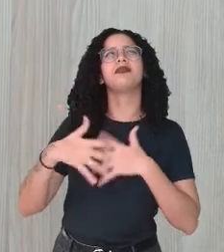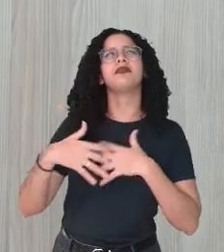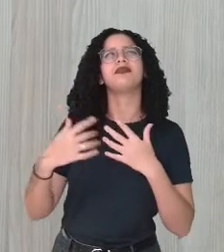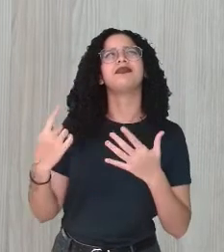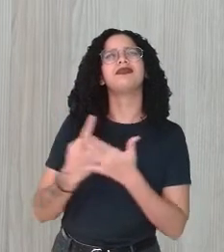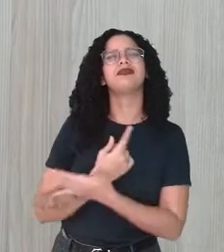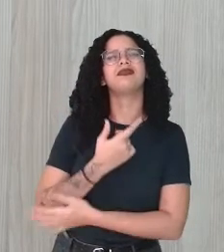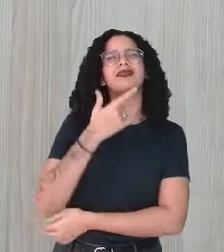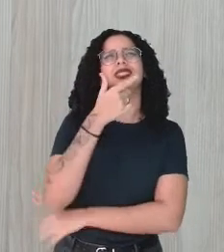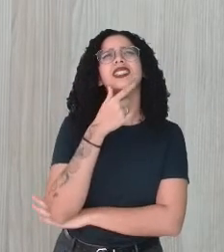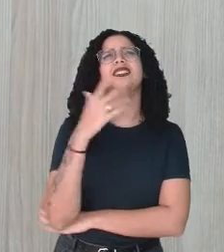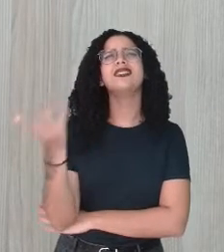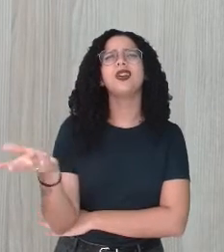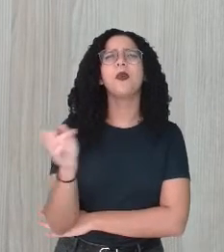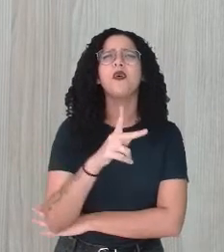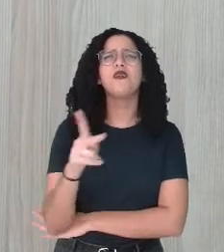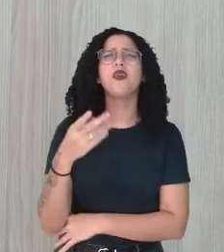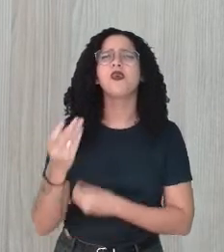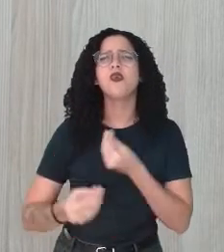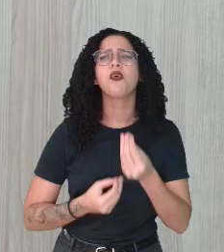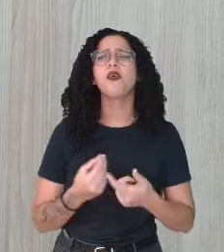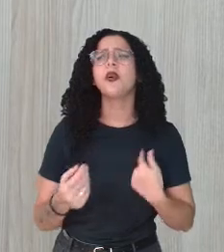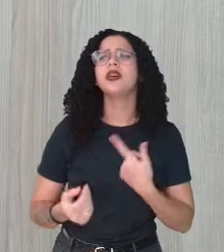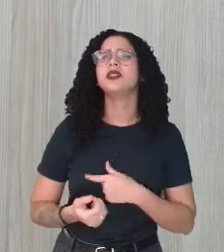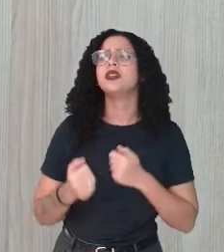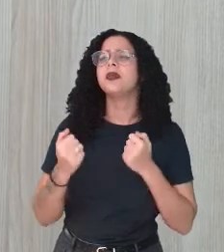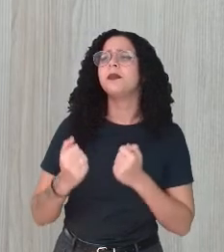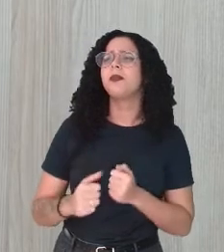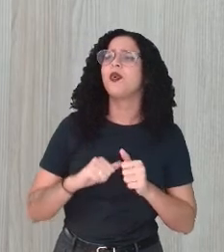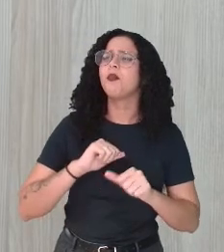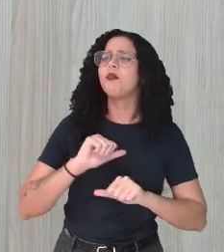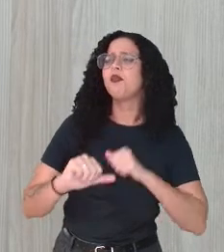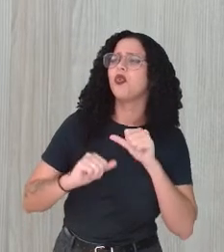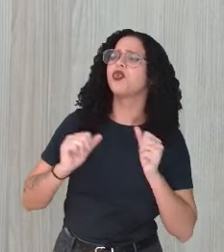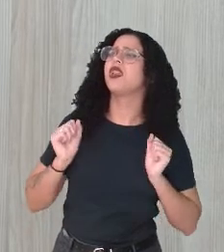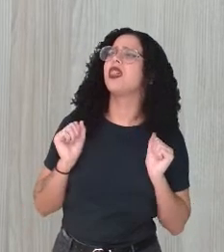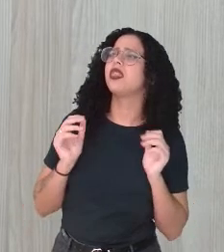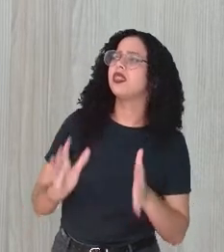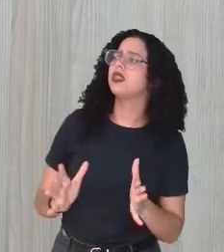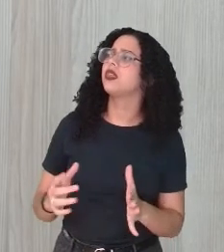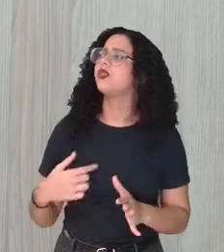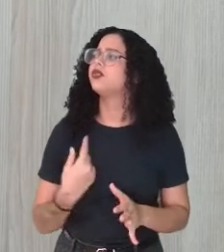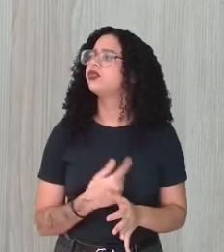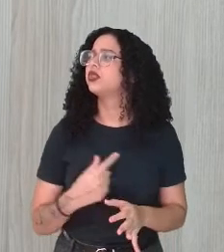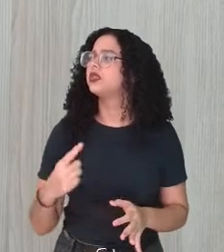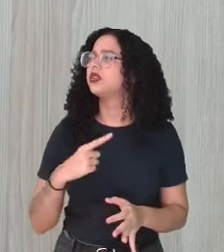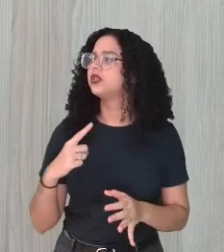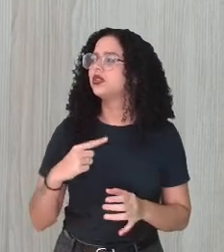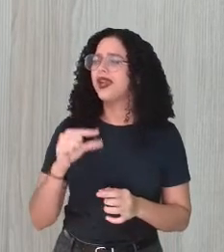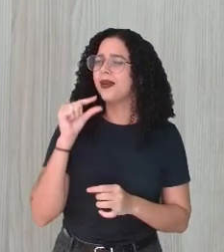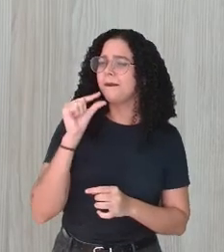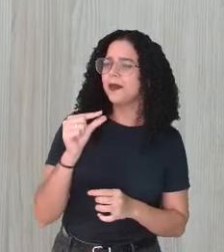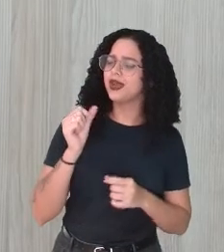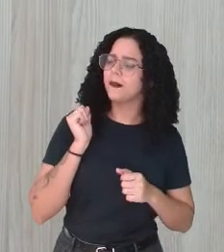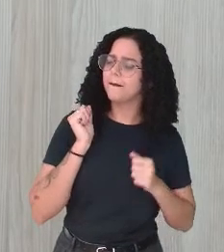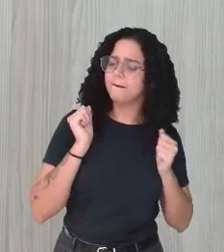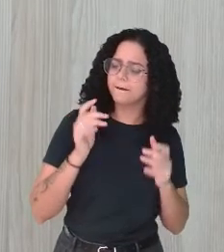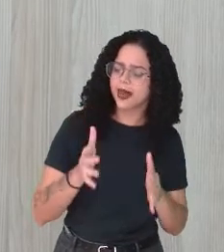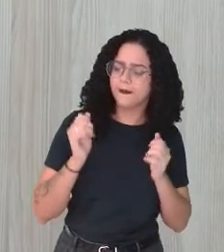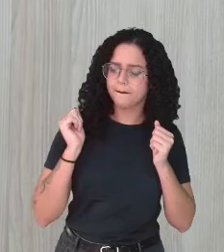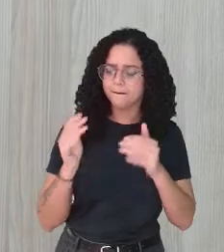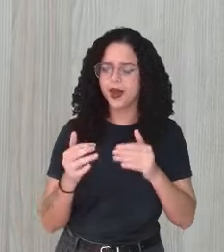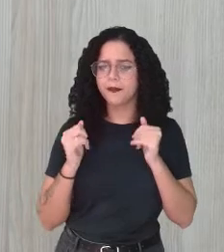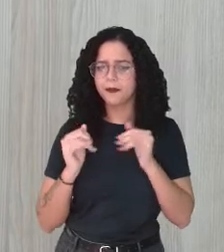aí, professoras? Como é que a gente pode, né, mudar nossas atitudes? A gente tem as pequenas ações que a gente pode